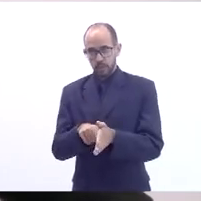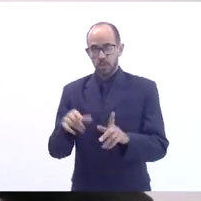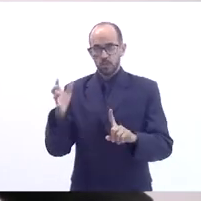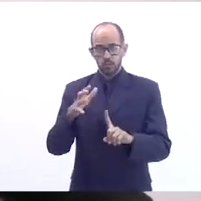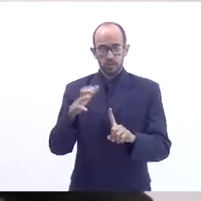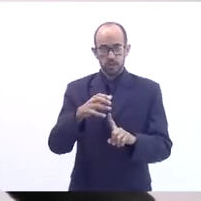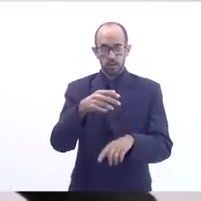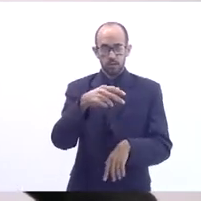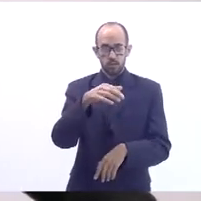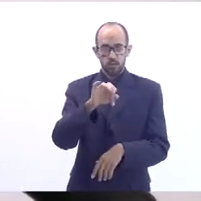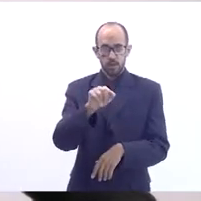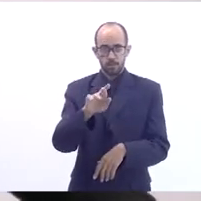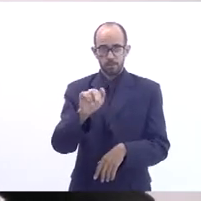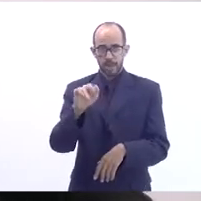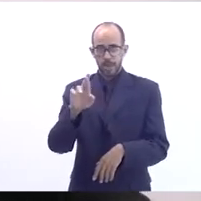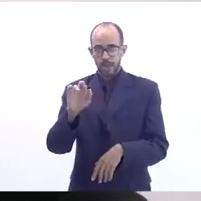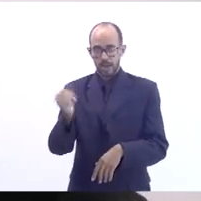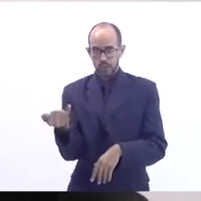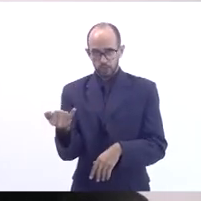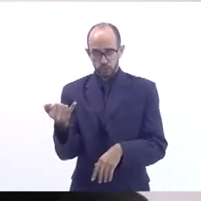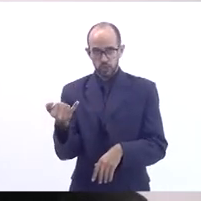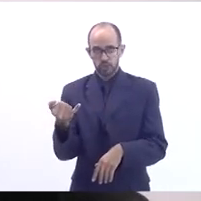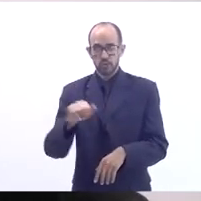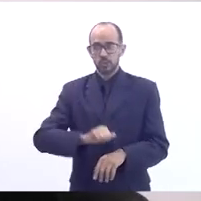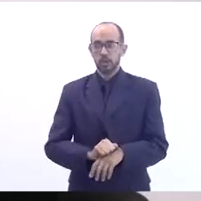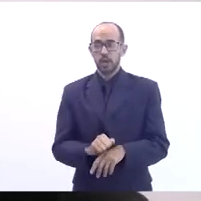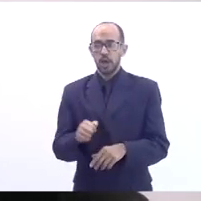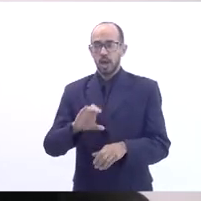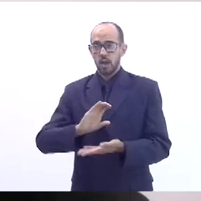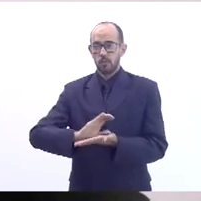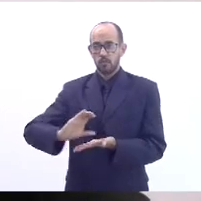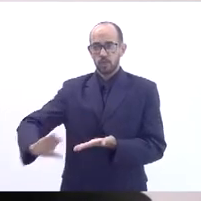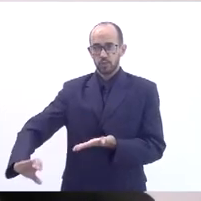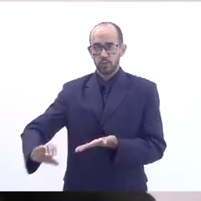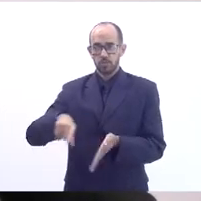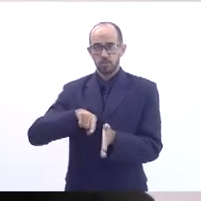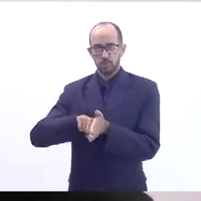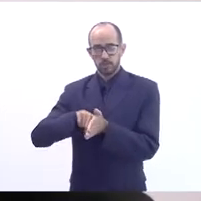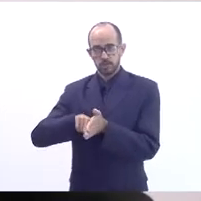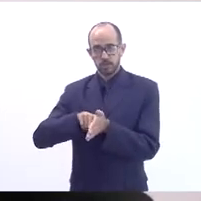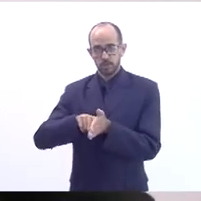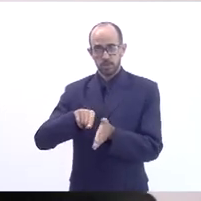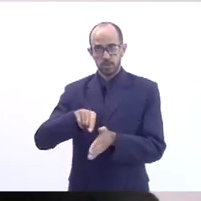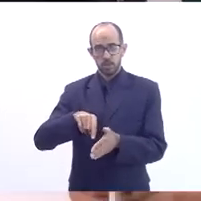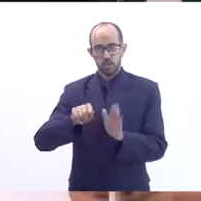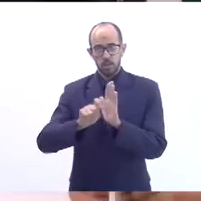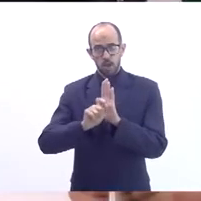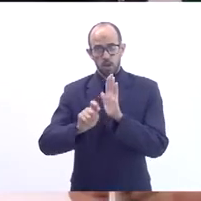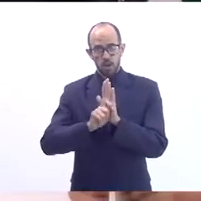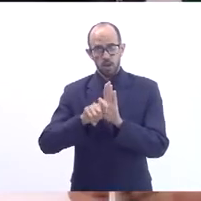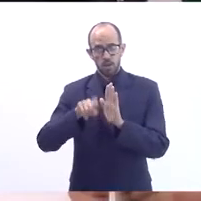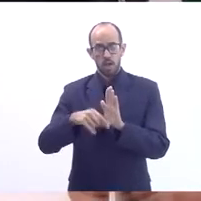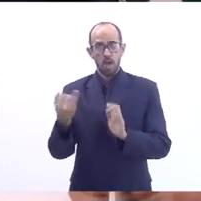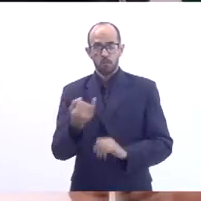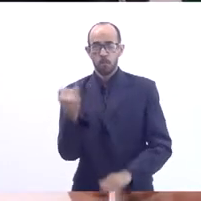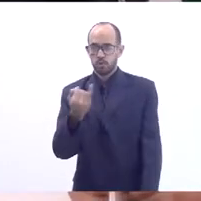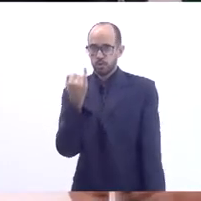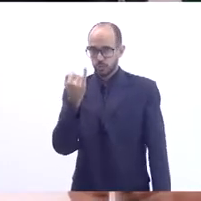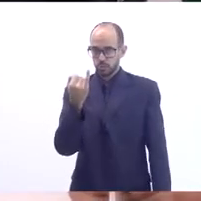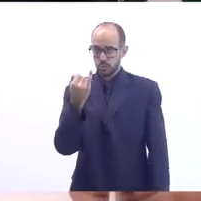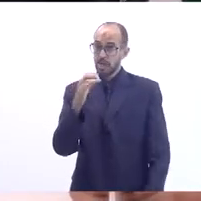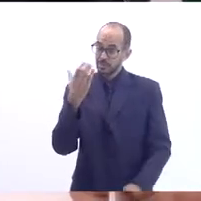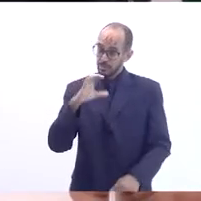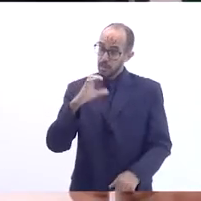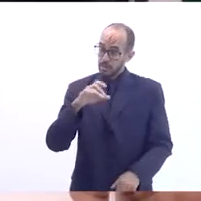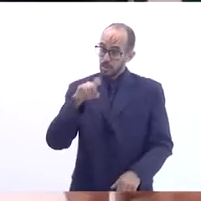faperj a investir não é isso link é em pesquisa com cannabis que é uma coisa muito importante a ciência é uma coisa